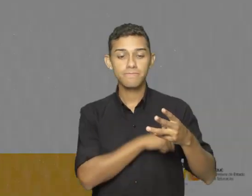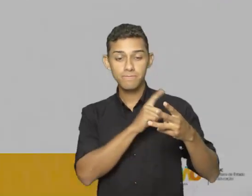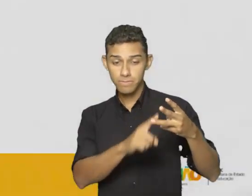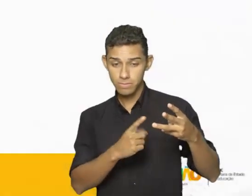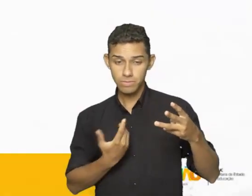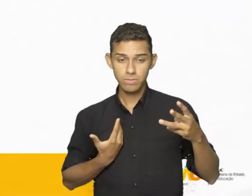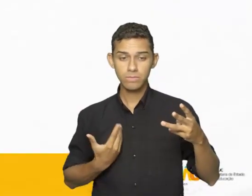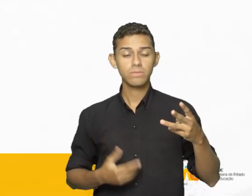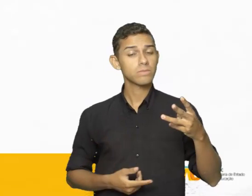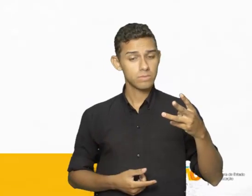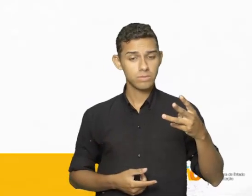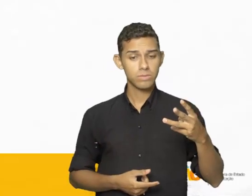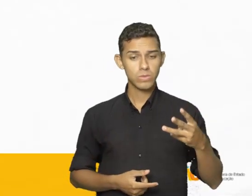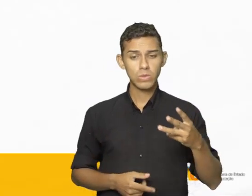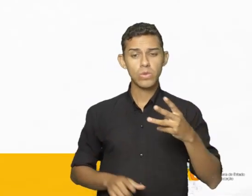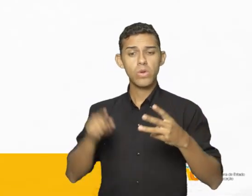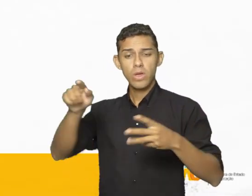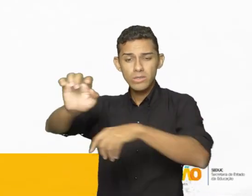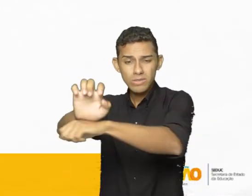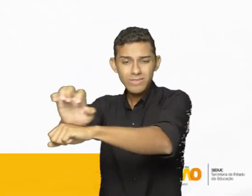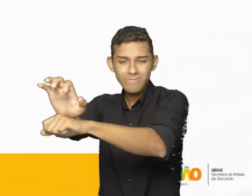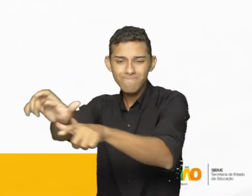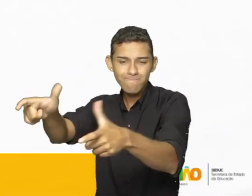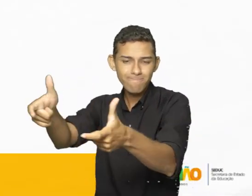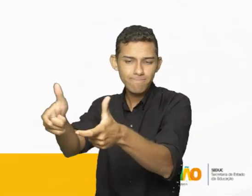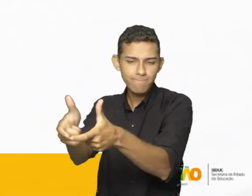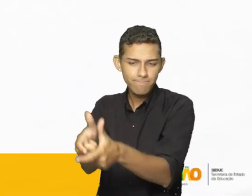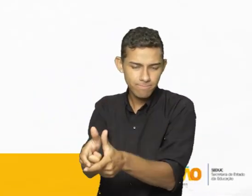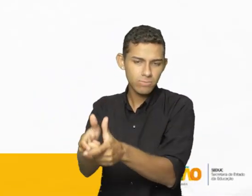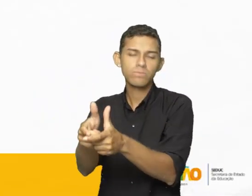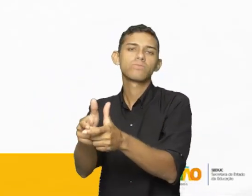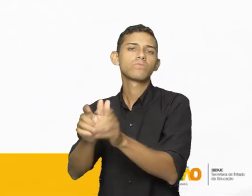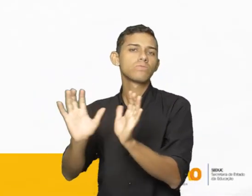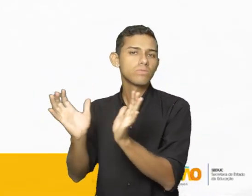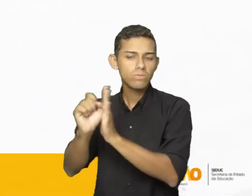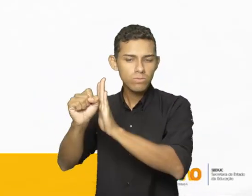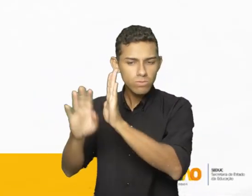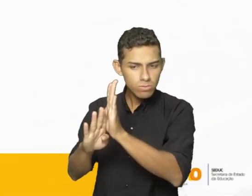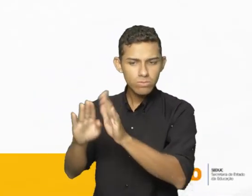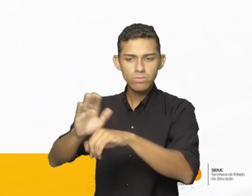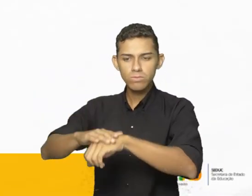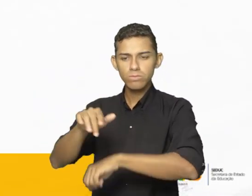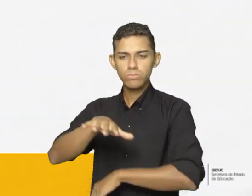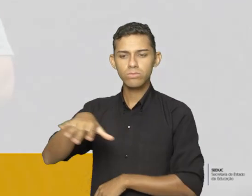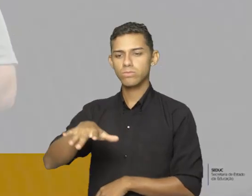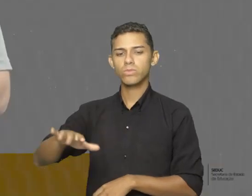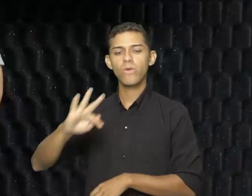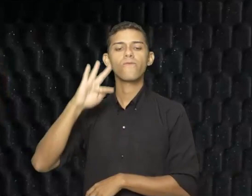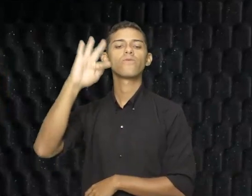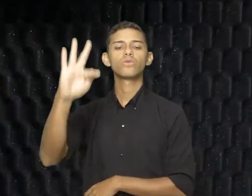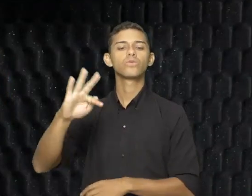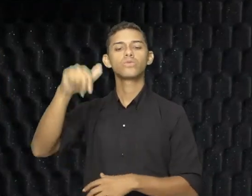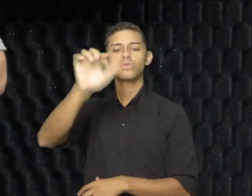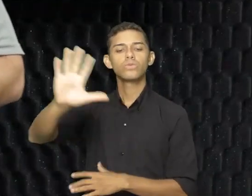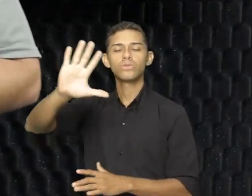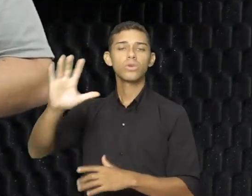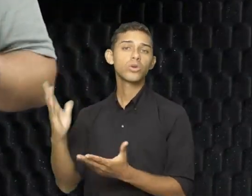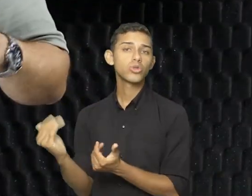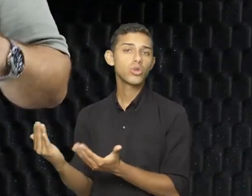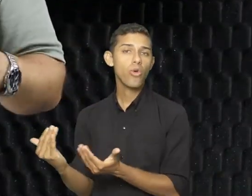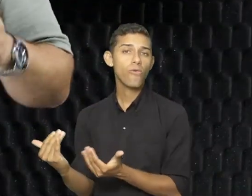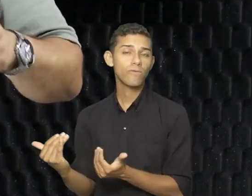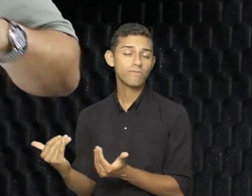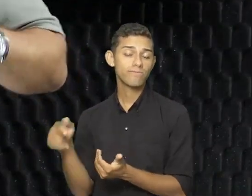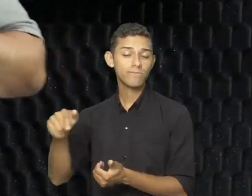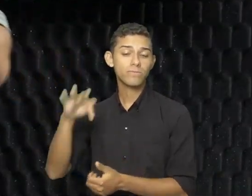3. O Estado perde simbolicamente o grupo etário que representa o futuro da nação. Quem é o futuro da nação? Os jovens.